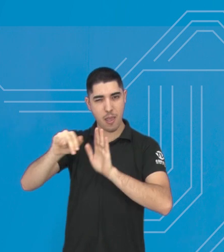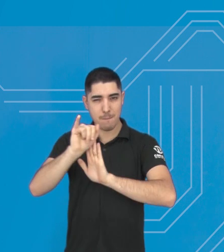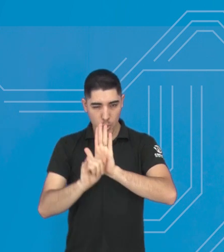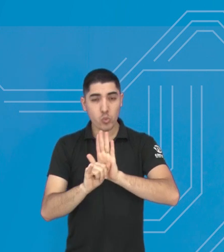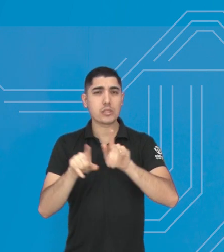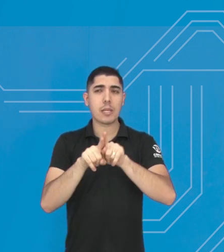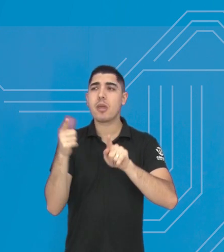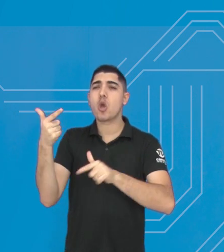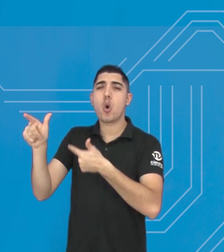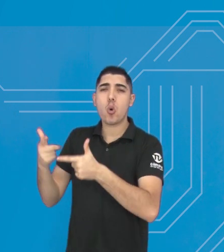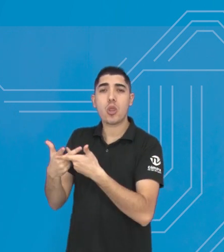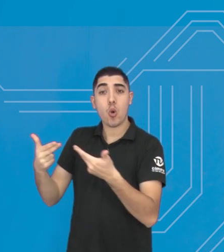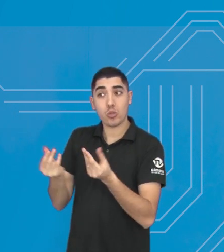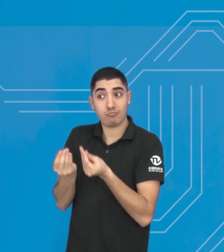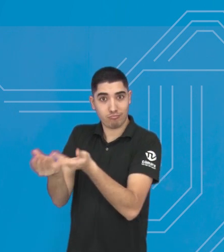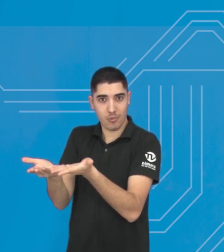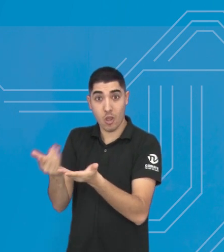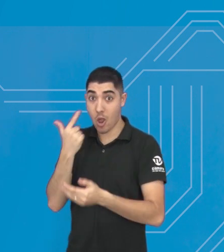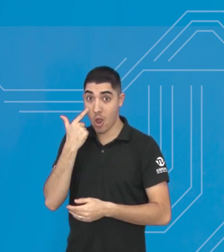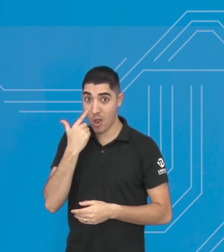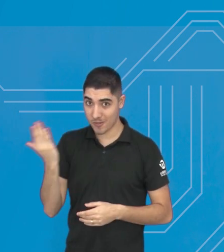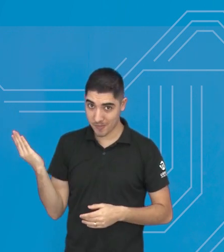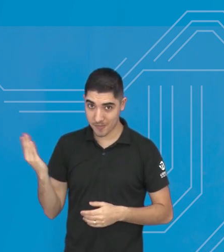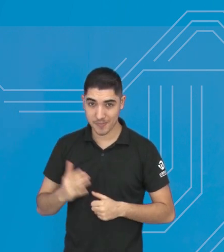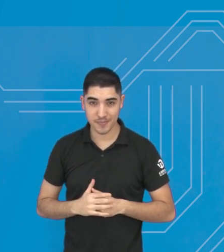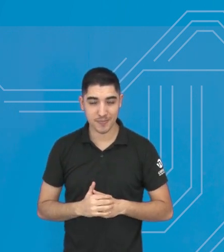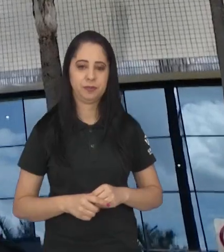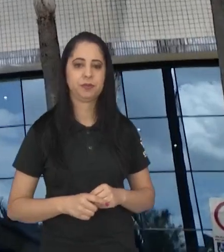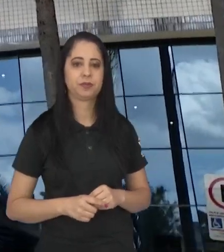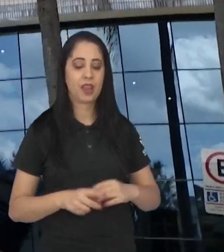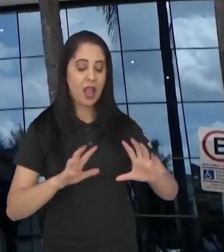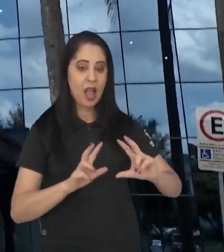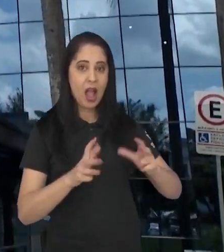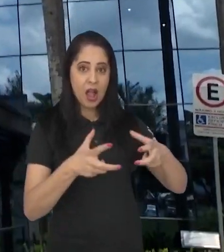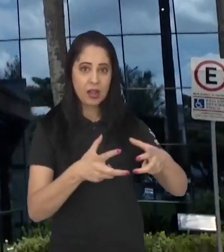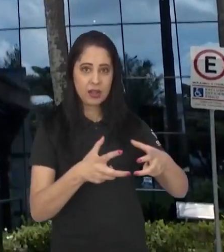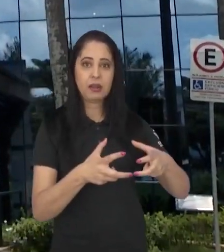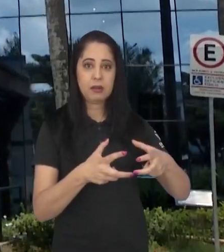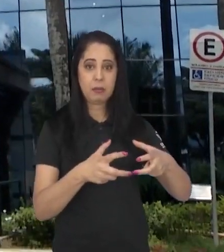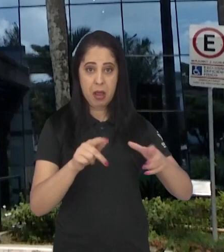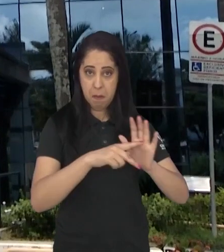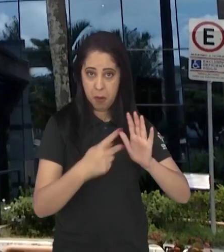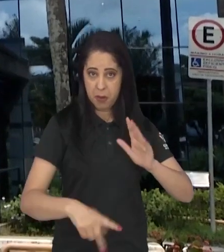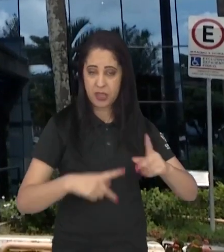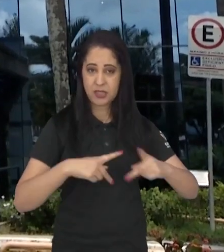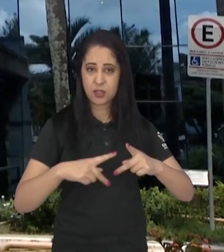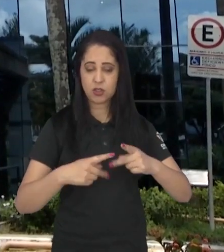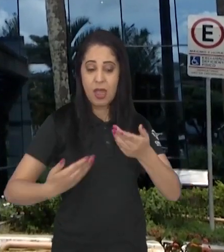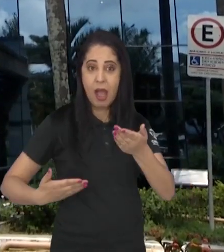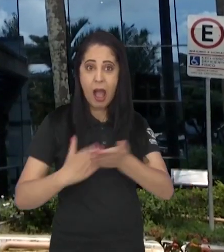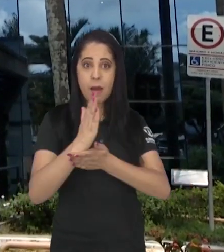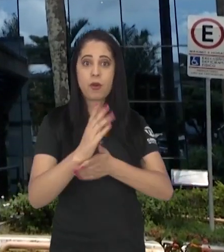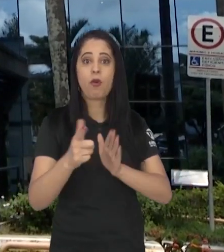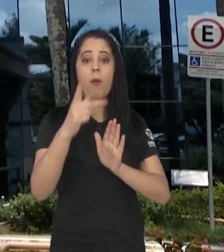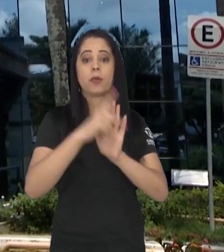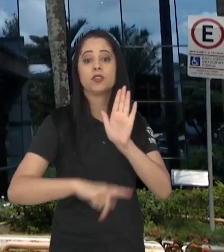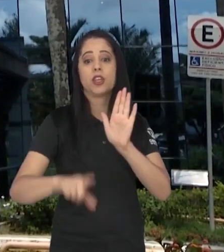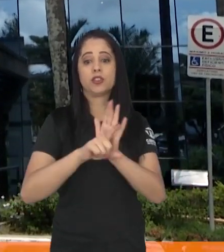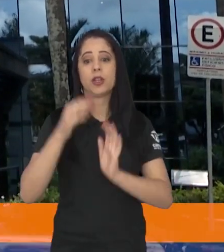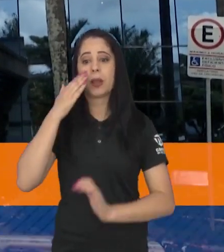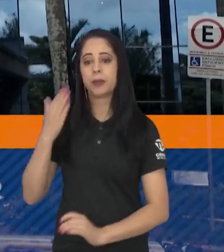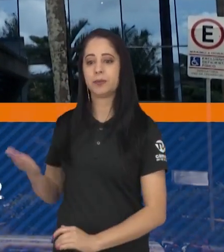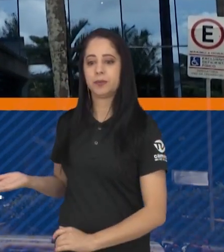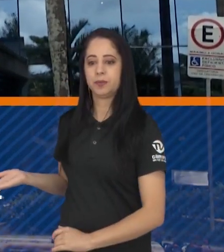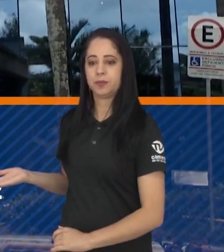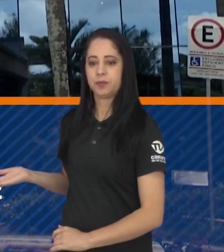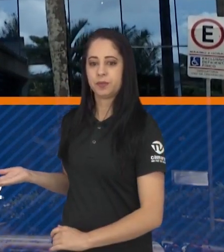ISSQN, além da concessão de outros benefícios. Confira. A Câmara Municipal de São José dos Campos aprovou um novo